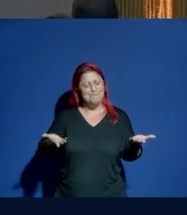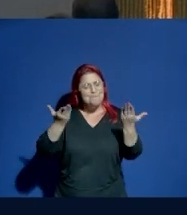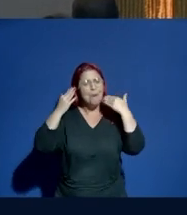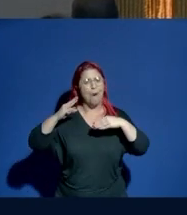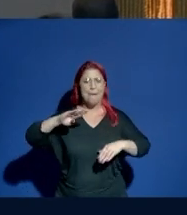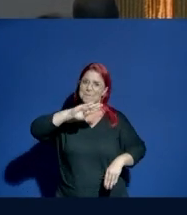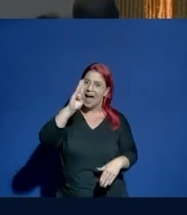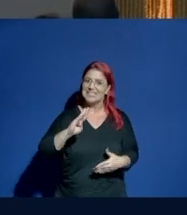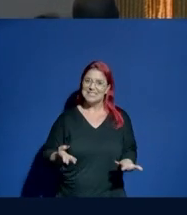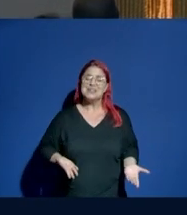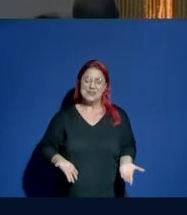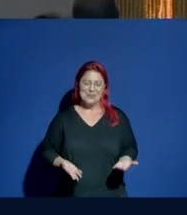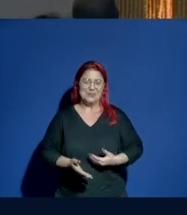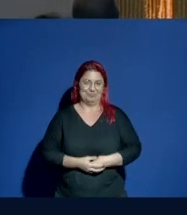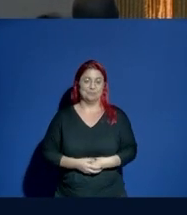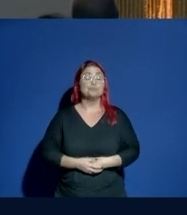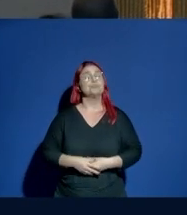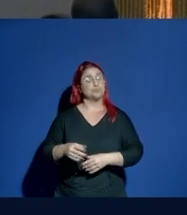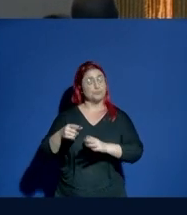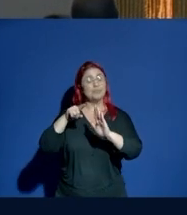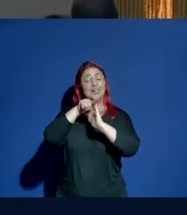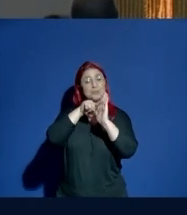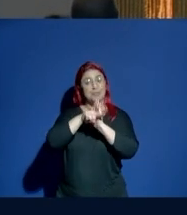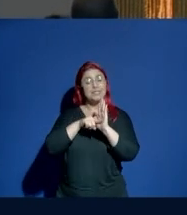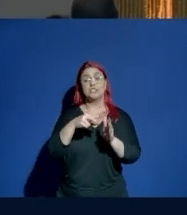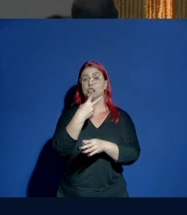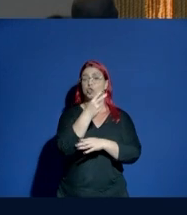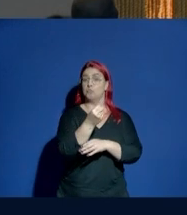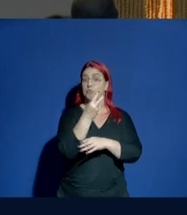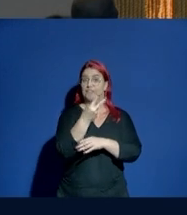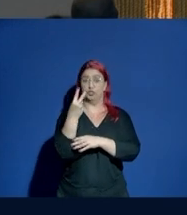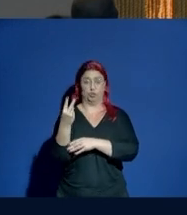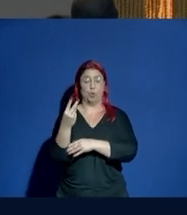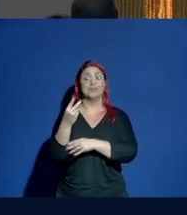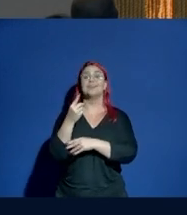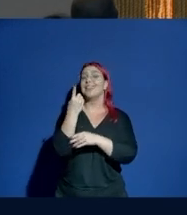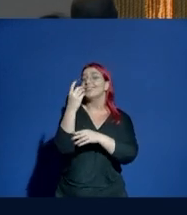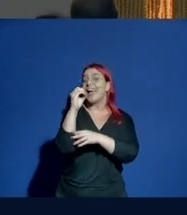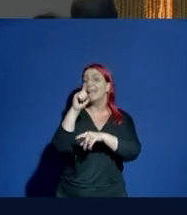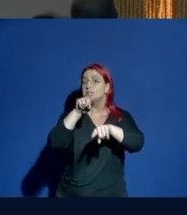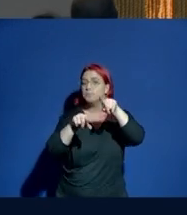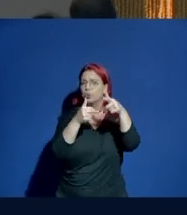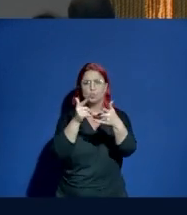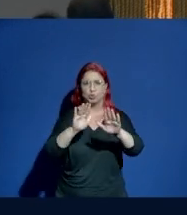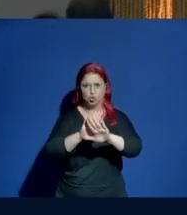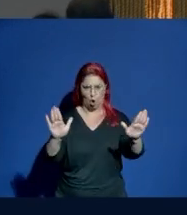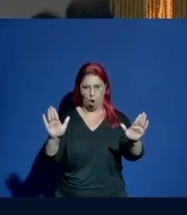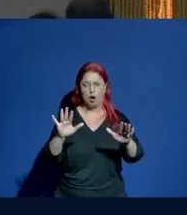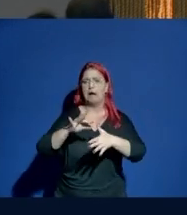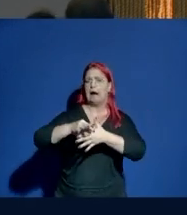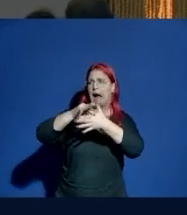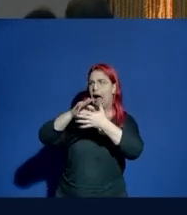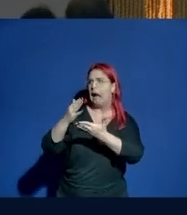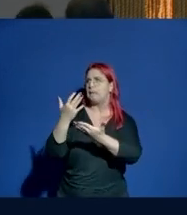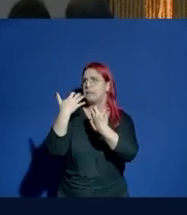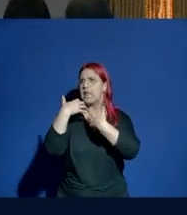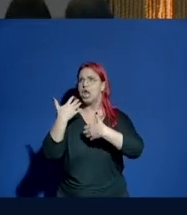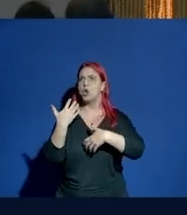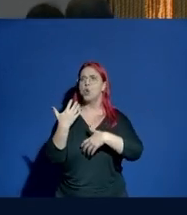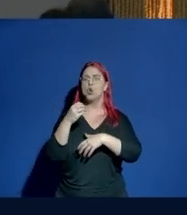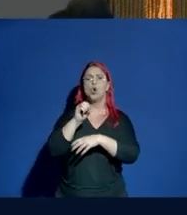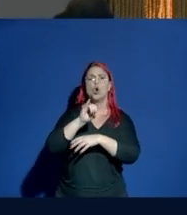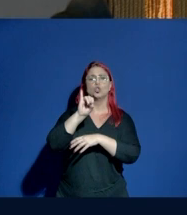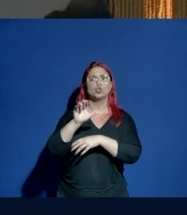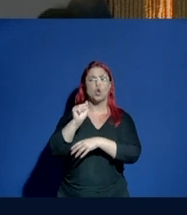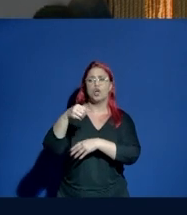os dados de 2022 em 10 produtos hoje 10 produtos só é carne de milho é